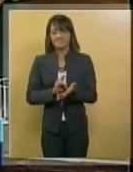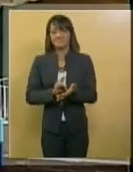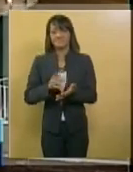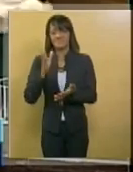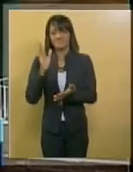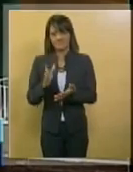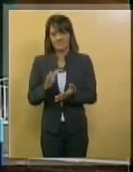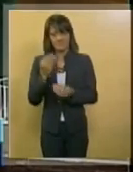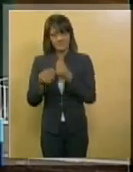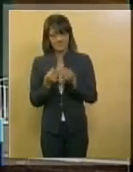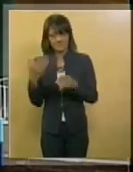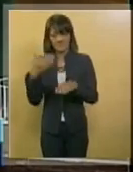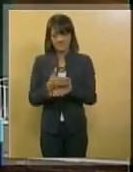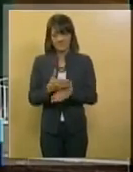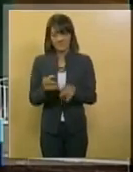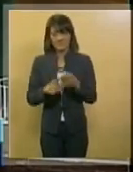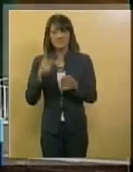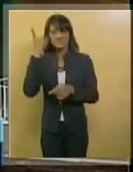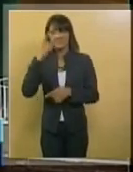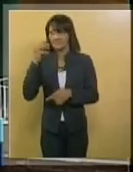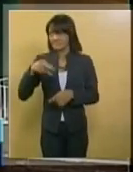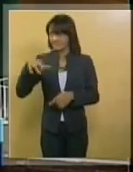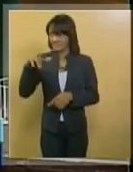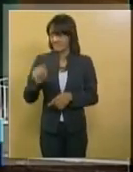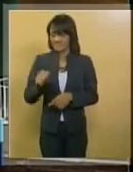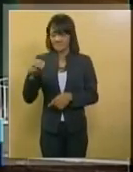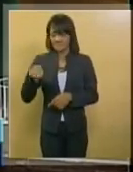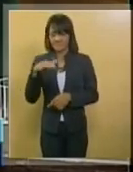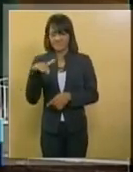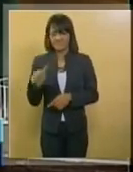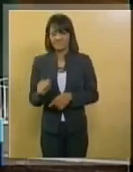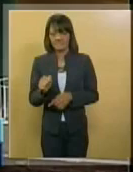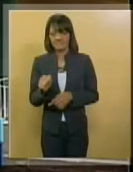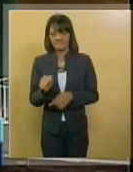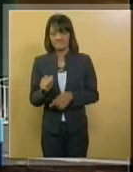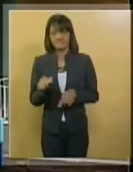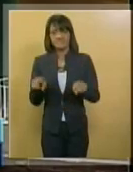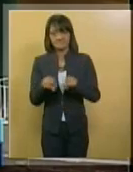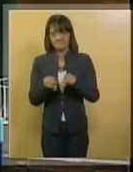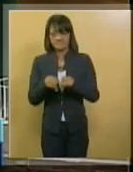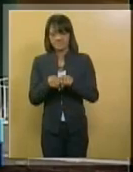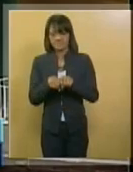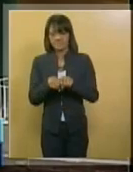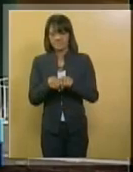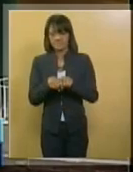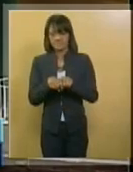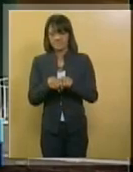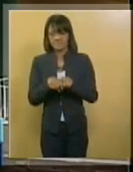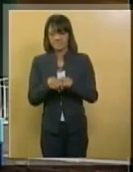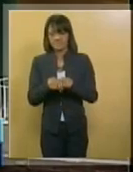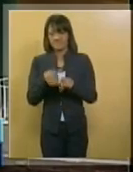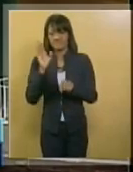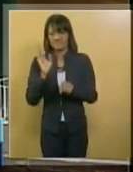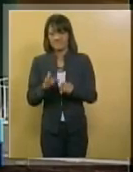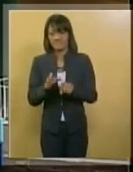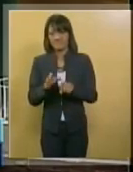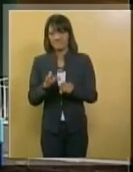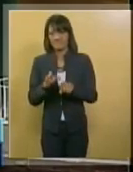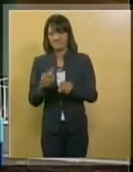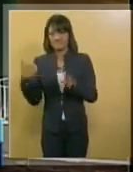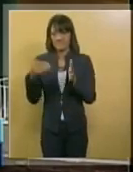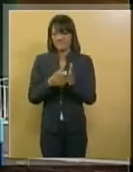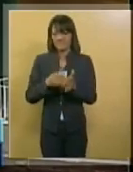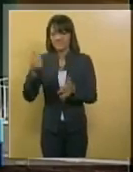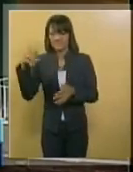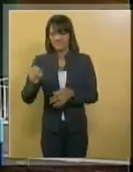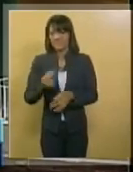que já tem mais tempo, e a deputada Maria Mendonça, que foi a precursora. Não está aqui, mas sim... Último dia, 18 de